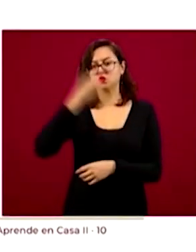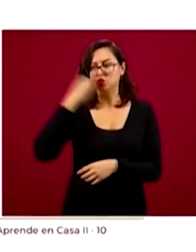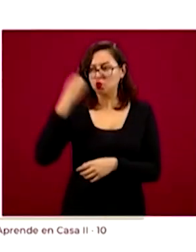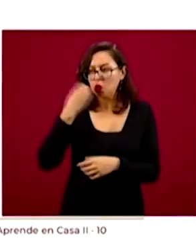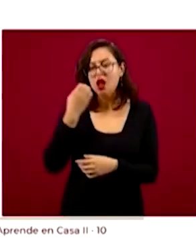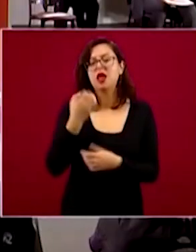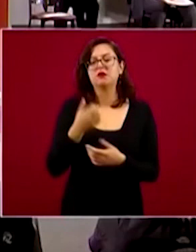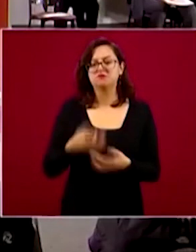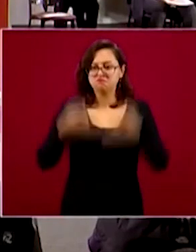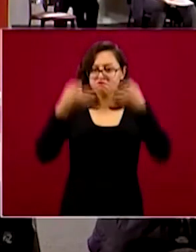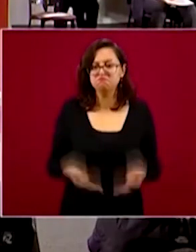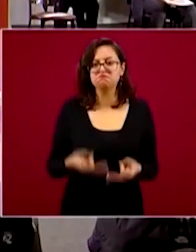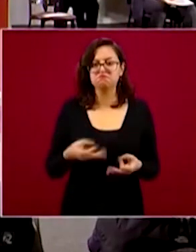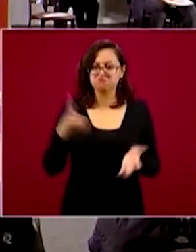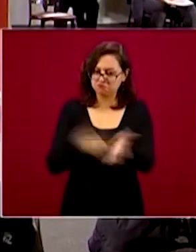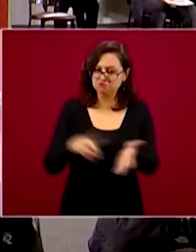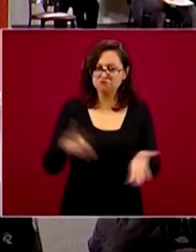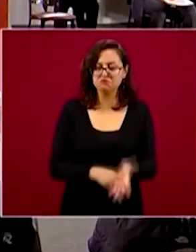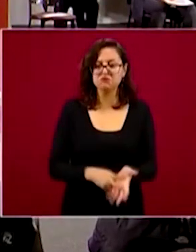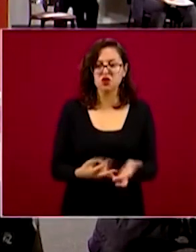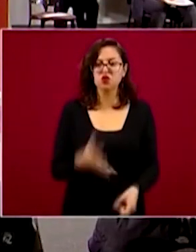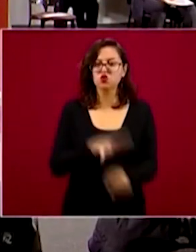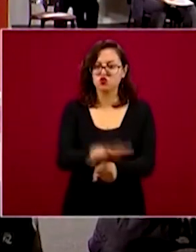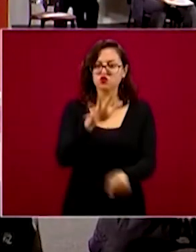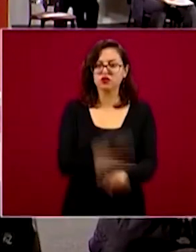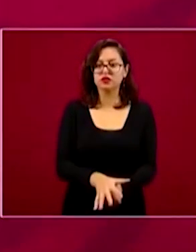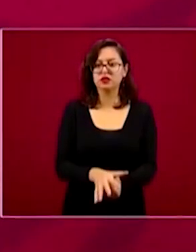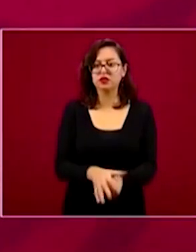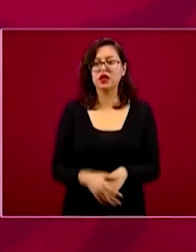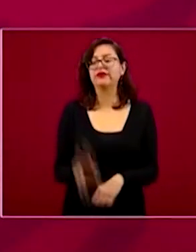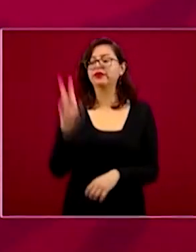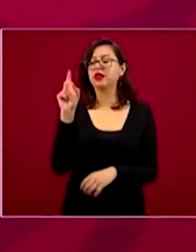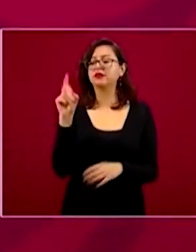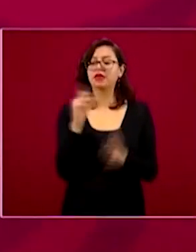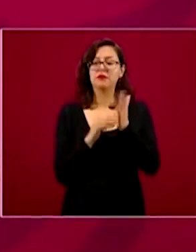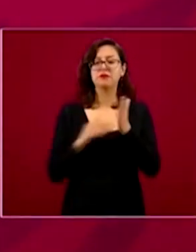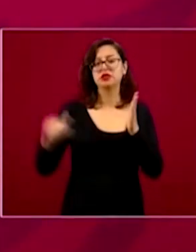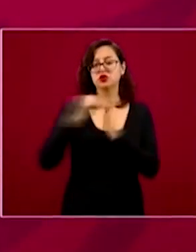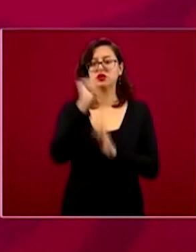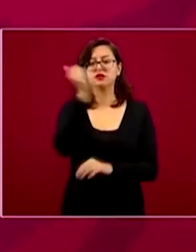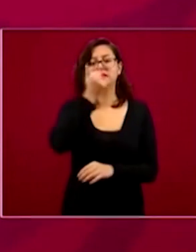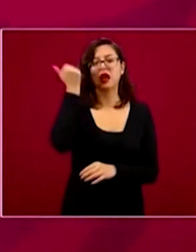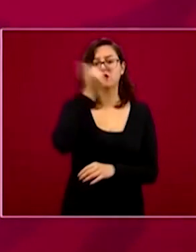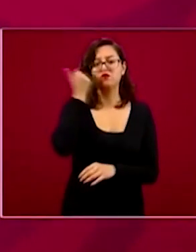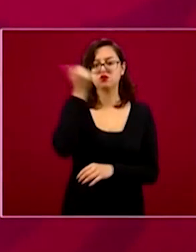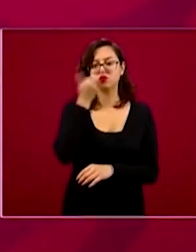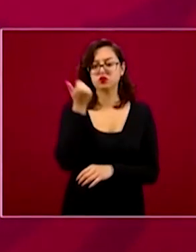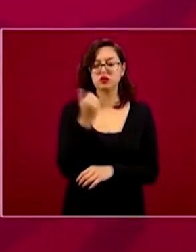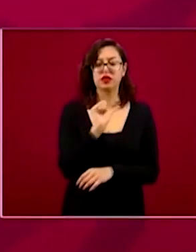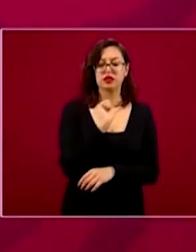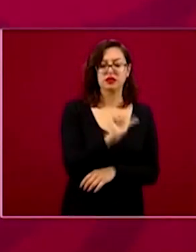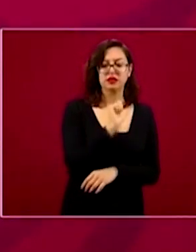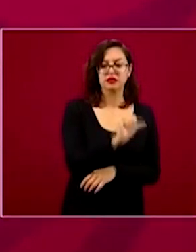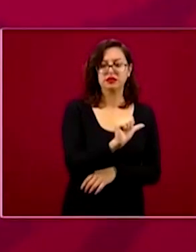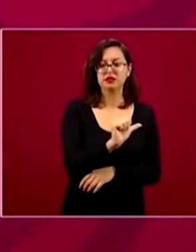maior. Nebe se atende para estudante, to controle nulo, justi total nível acadêmico, sendo residente. Estudiantes de